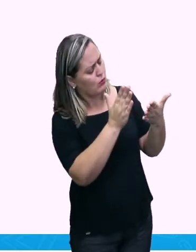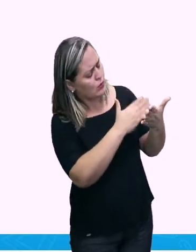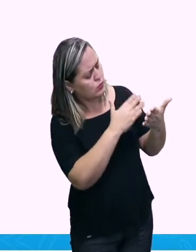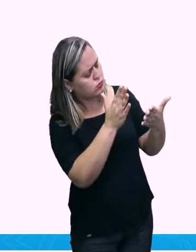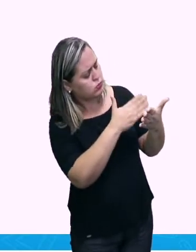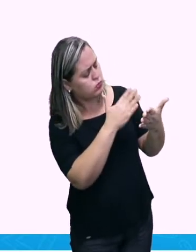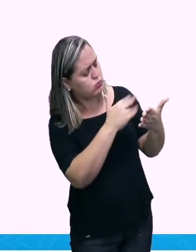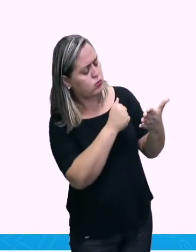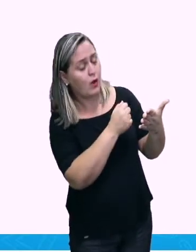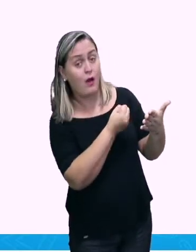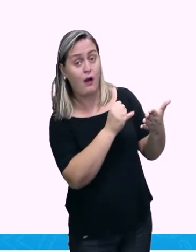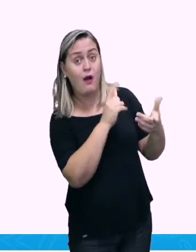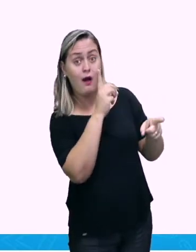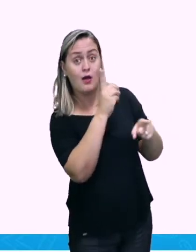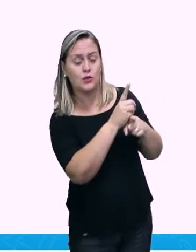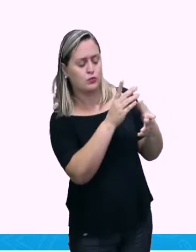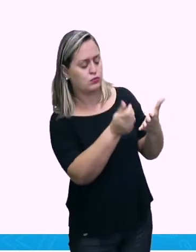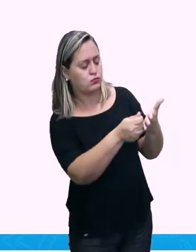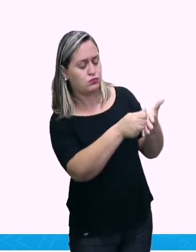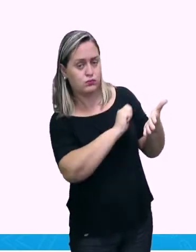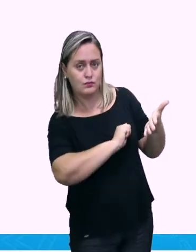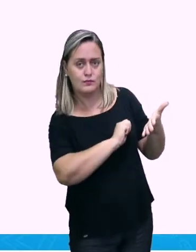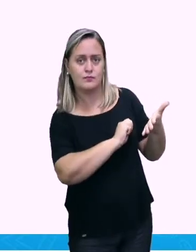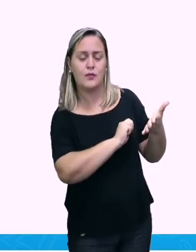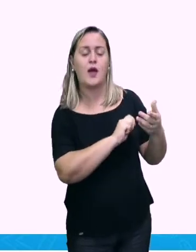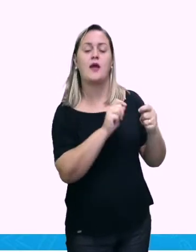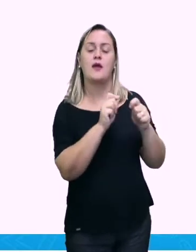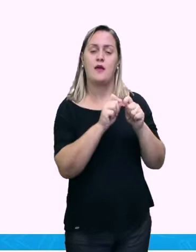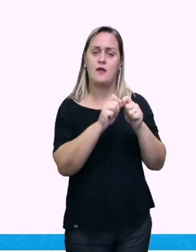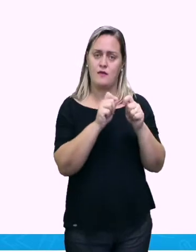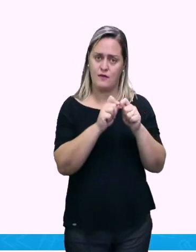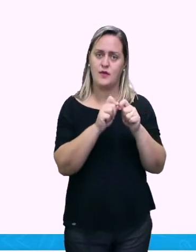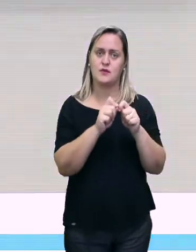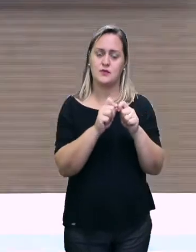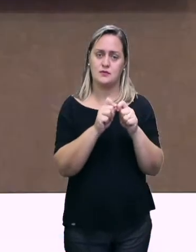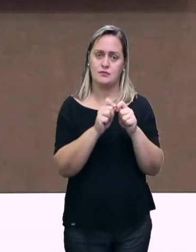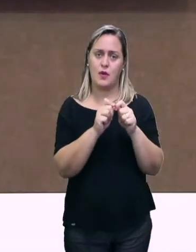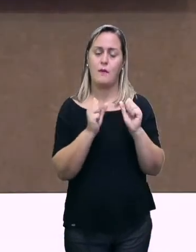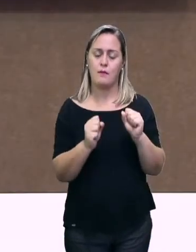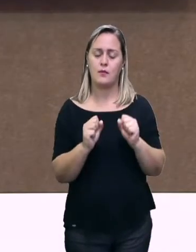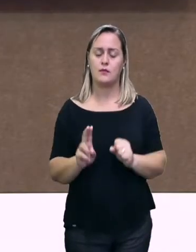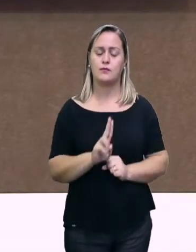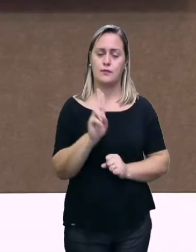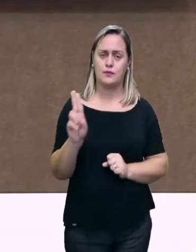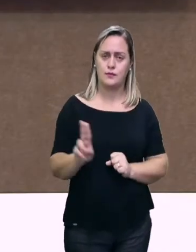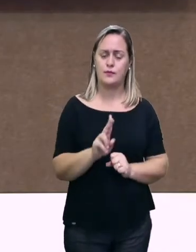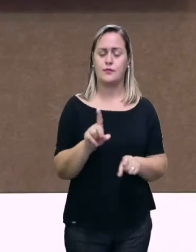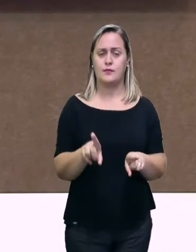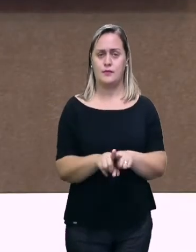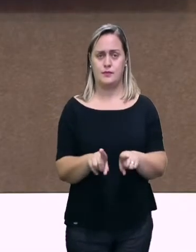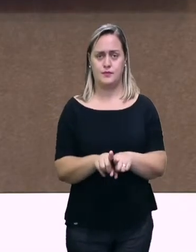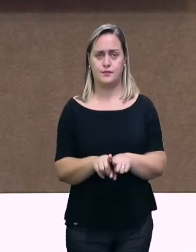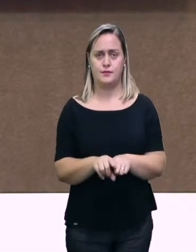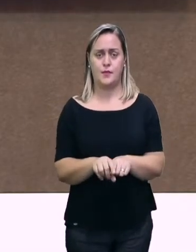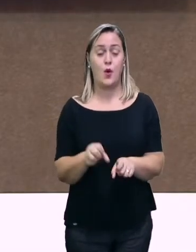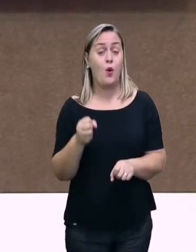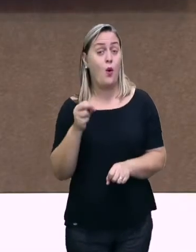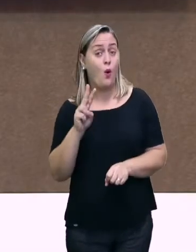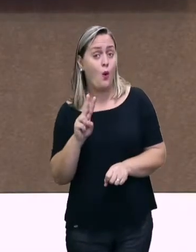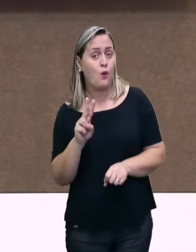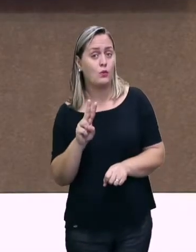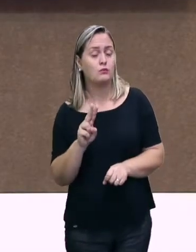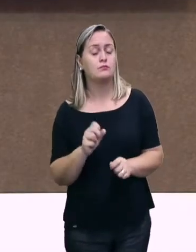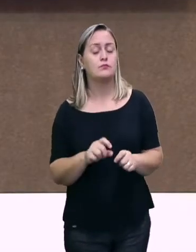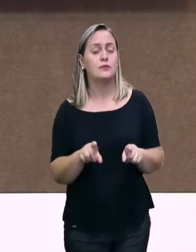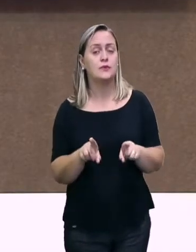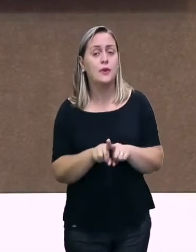aproveitar essa folha. Ou você pode fazer como a gente vai fazer aqui hoje, com o seu próprio desenho,